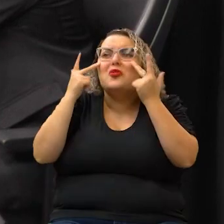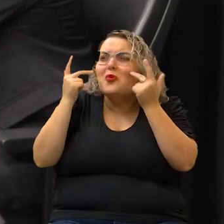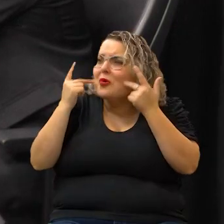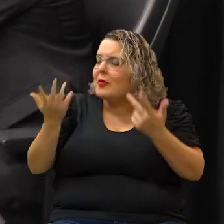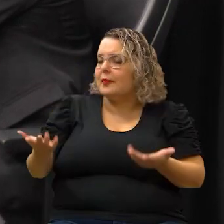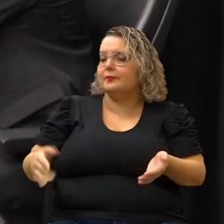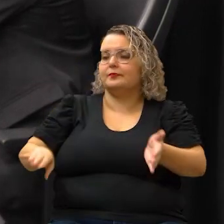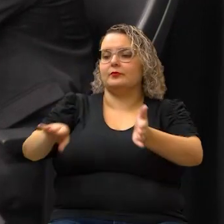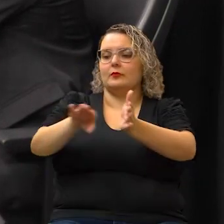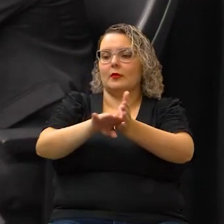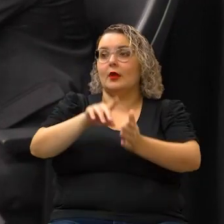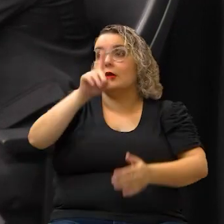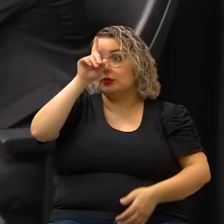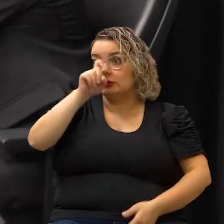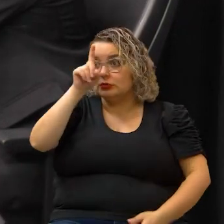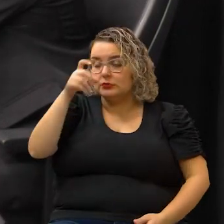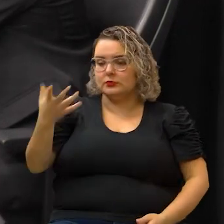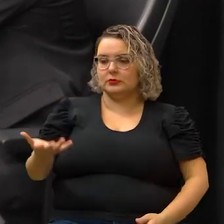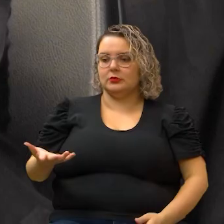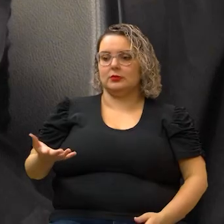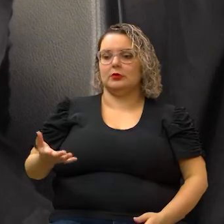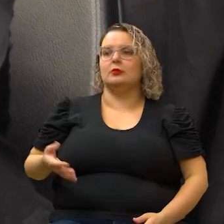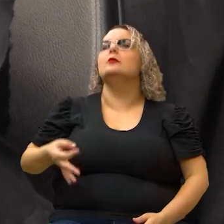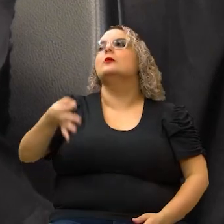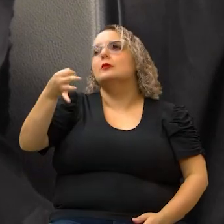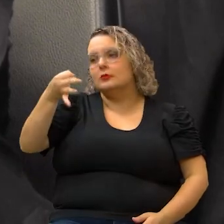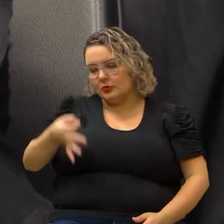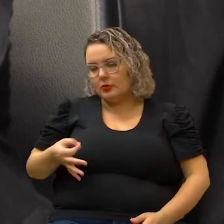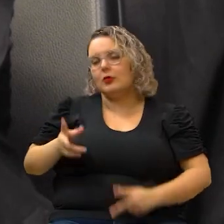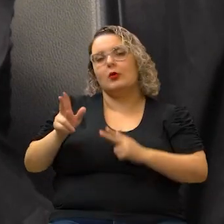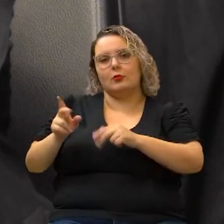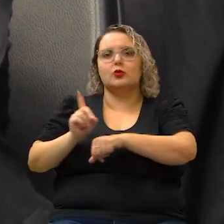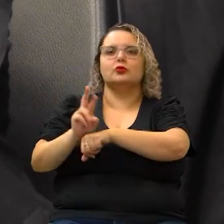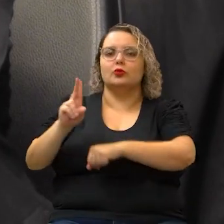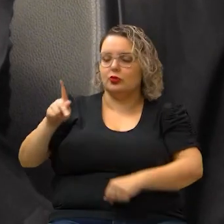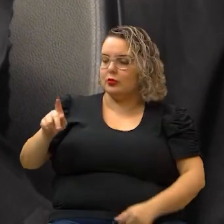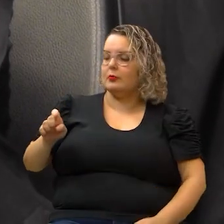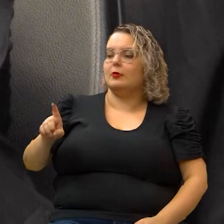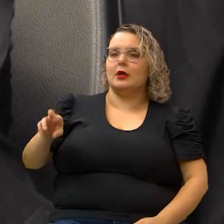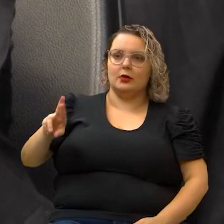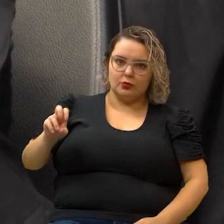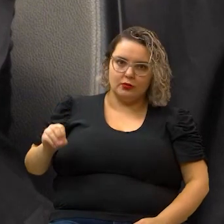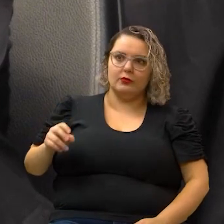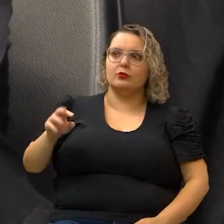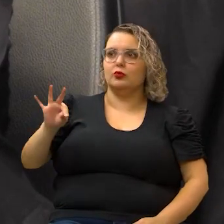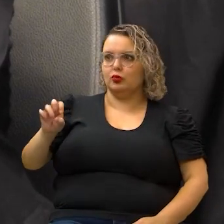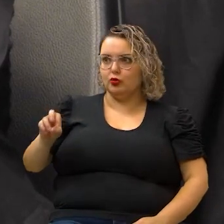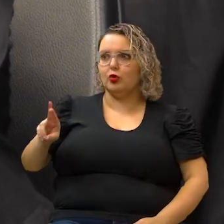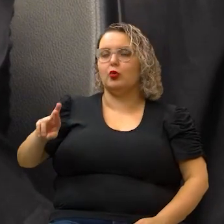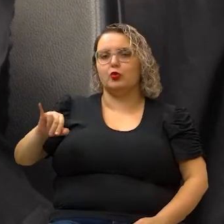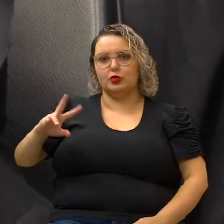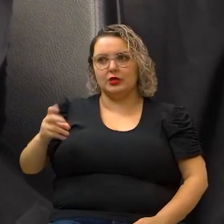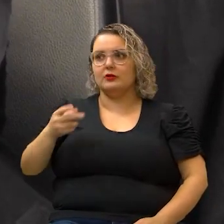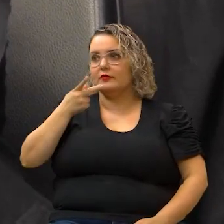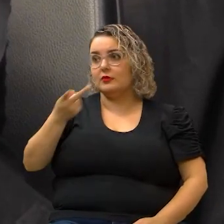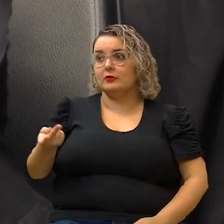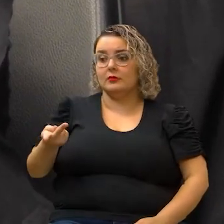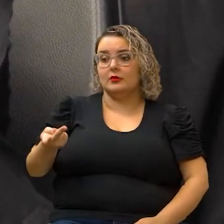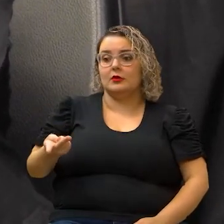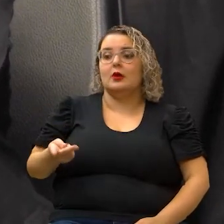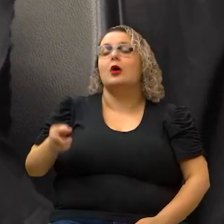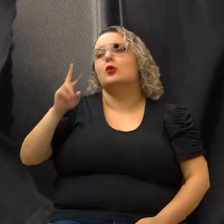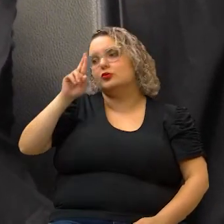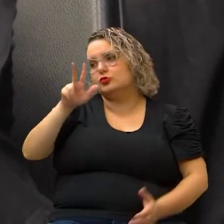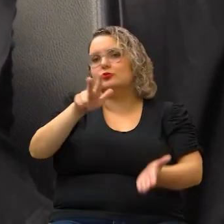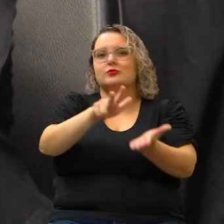nada. Aí cheguei lá no hospital, foi exatamente o que o doutor Pedro falou, é aquilo mesmo. Ele falou, não, o senhor vai ficar internado, mas não tinha leito, né?